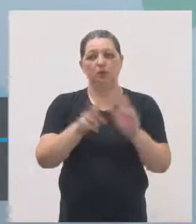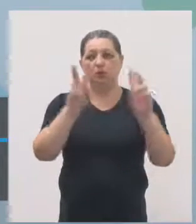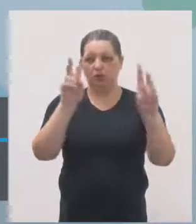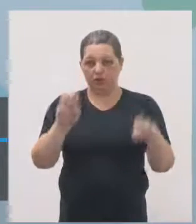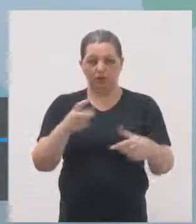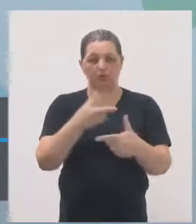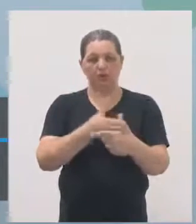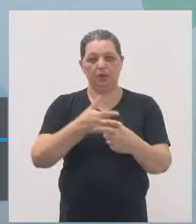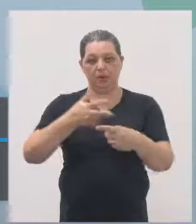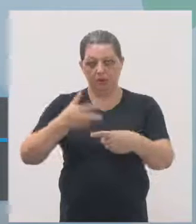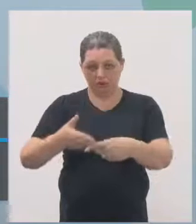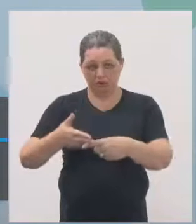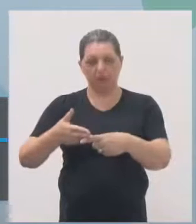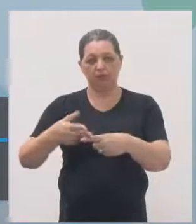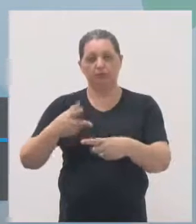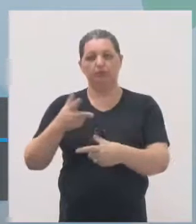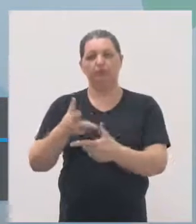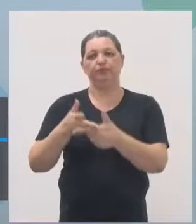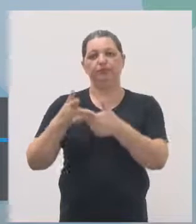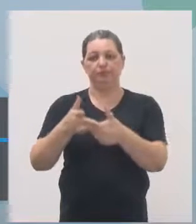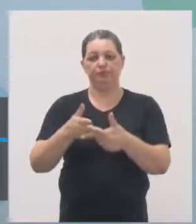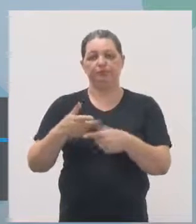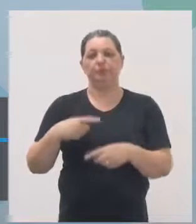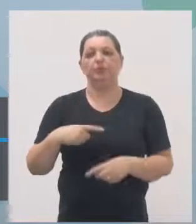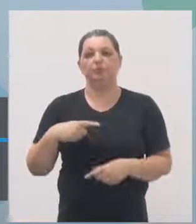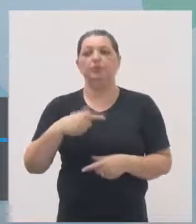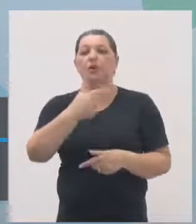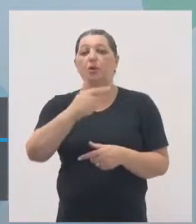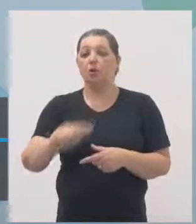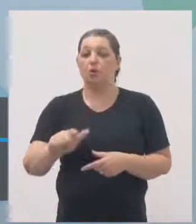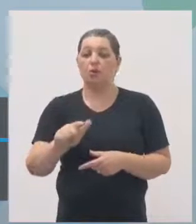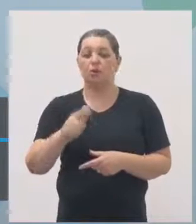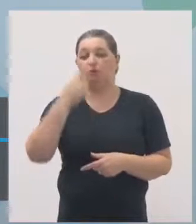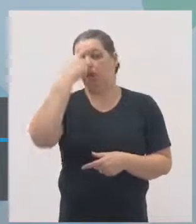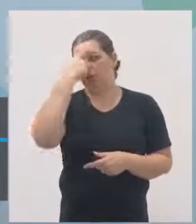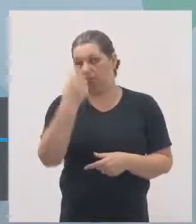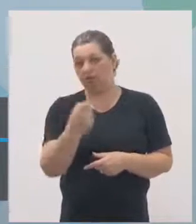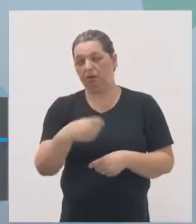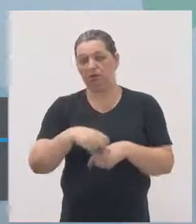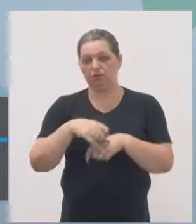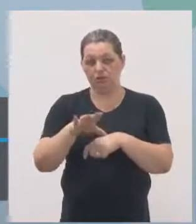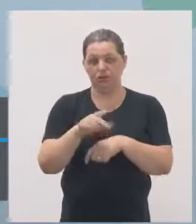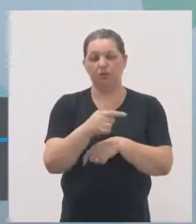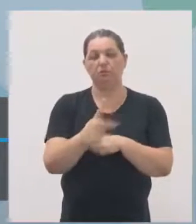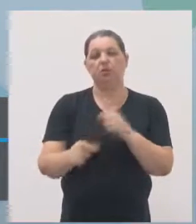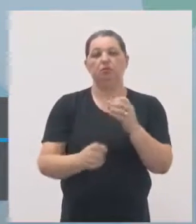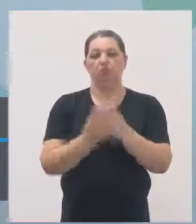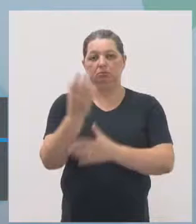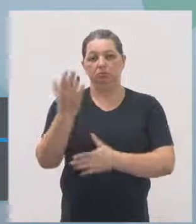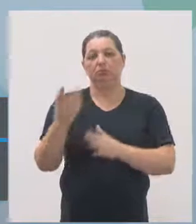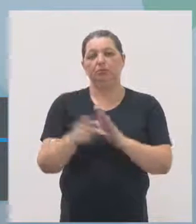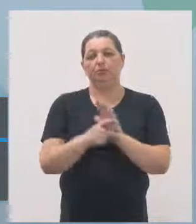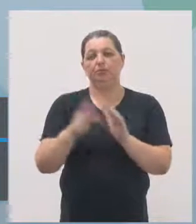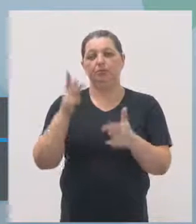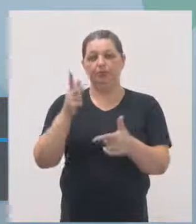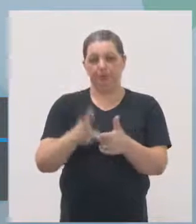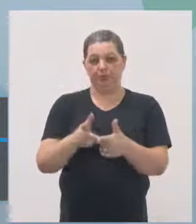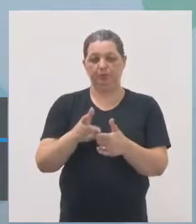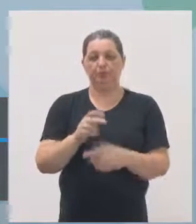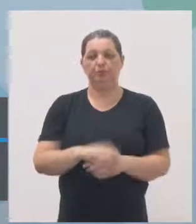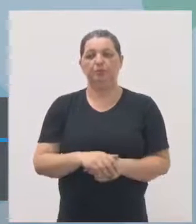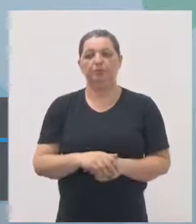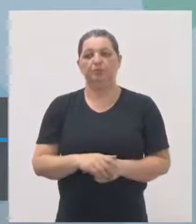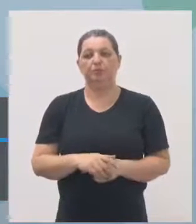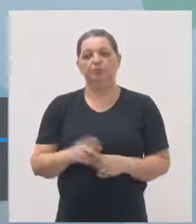também e produção de vídeos. E aí o Giovanni vai trazer uma outra opção para vocês fazerem aí criação e edição de vídeos, tá? Então pensando